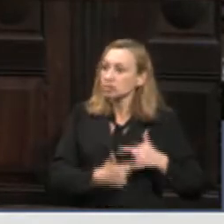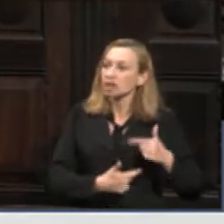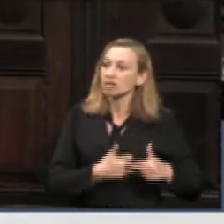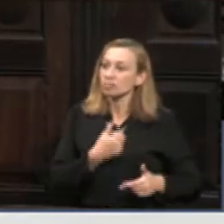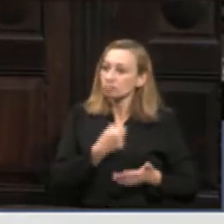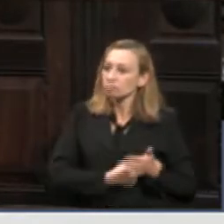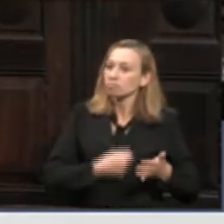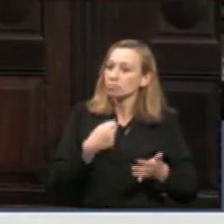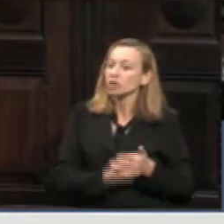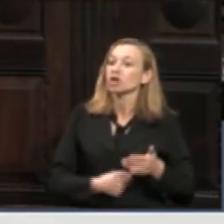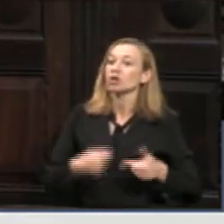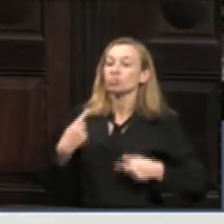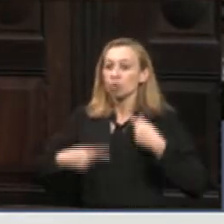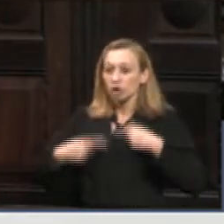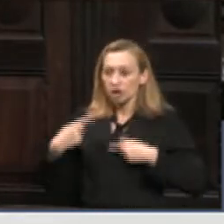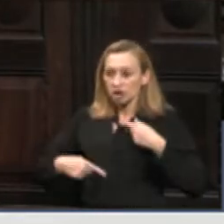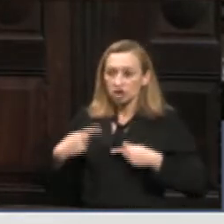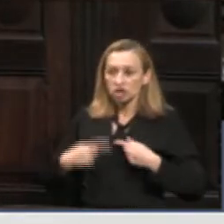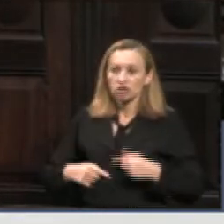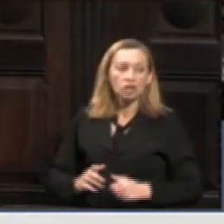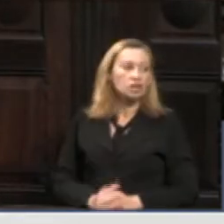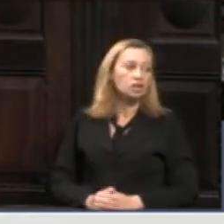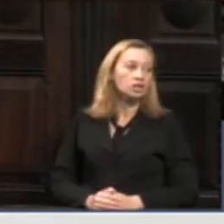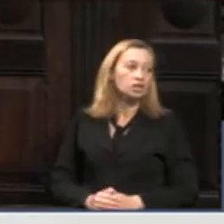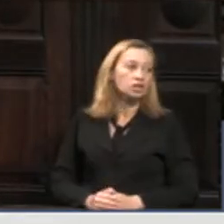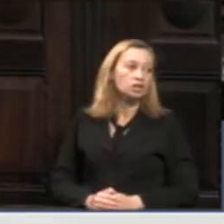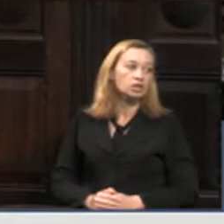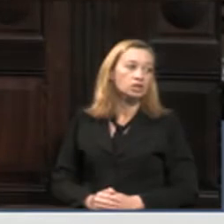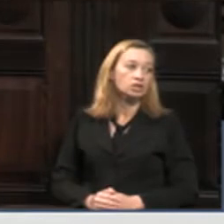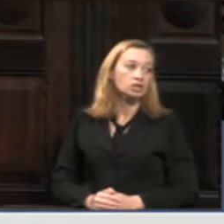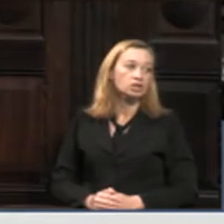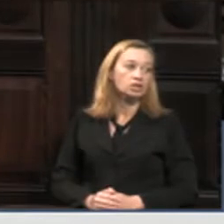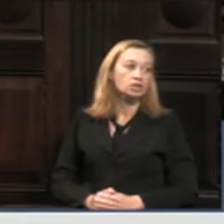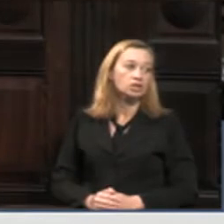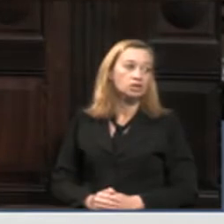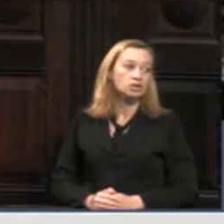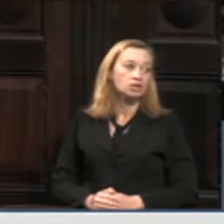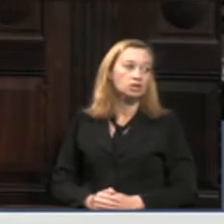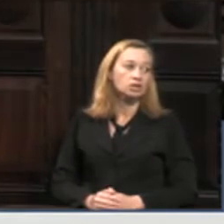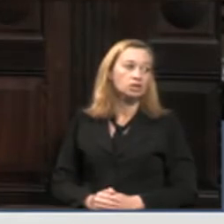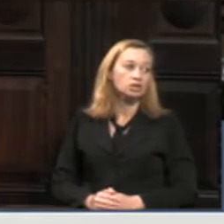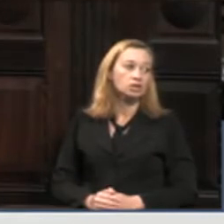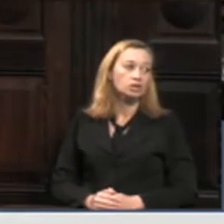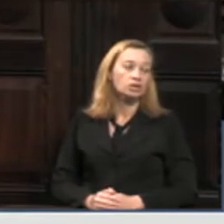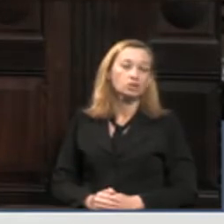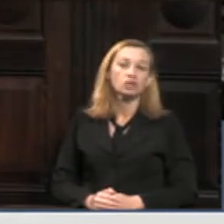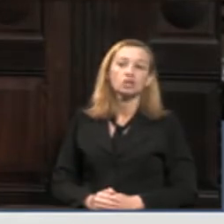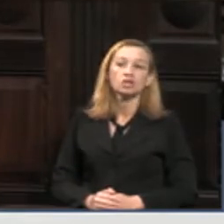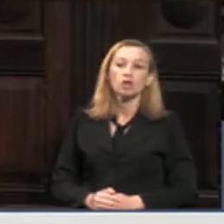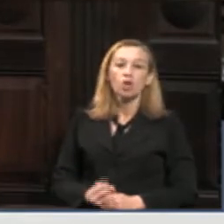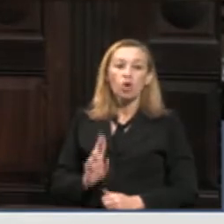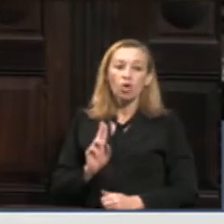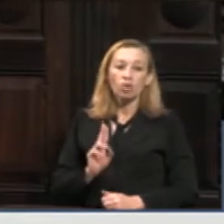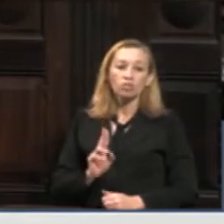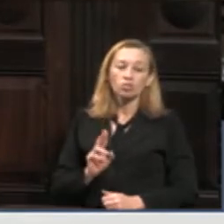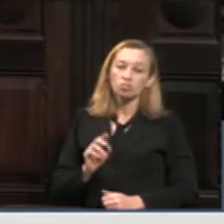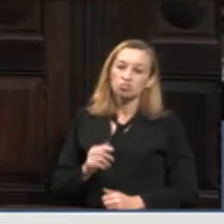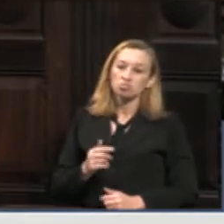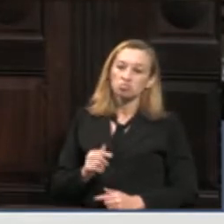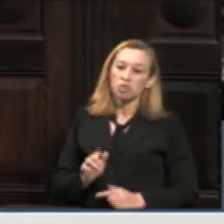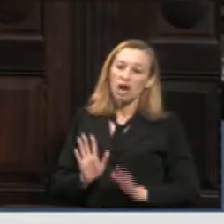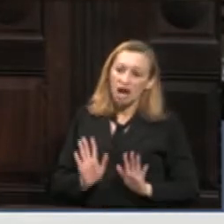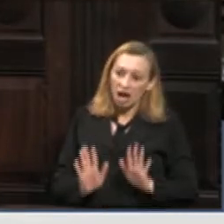política, mas não a luta fratricida, onde as pessoas tentam